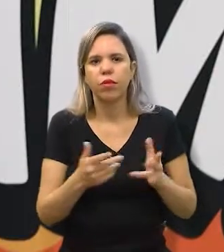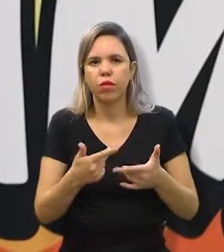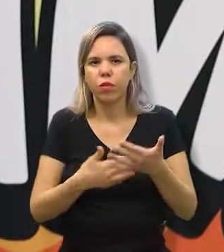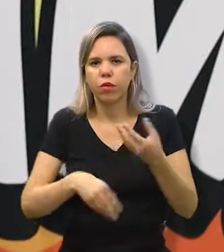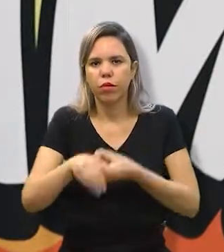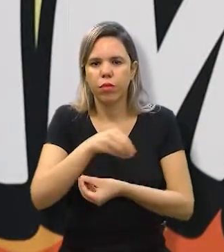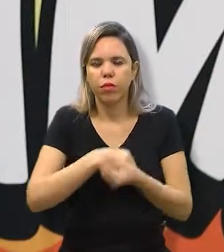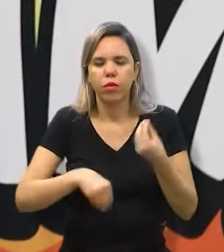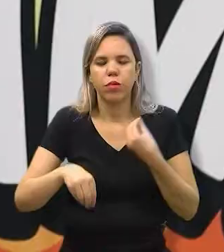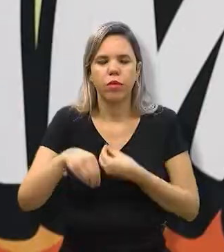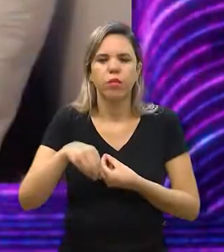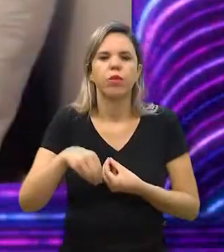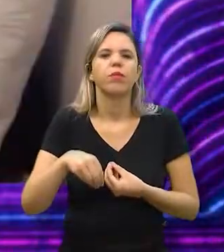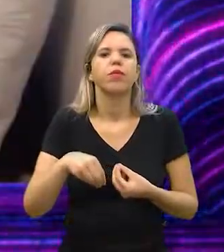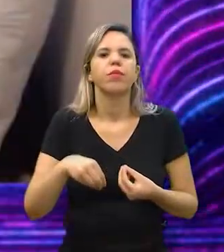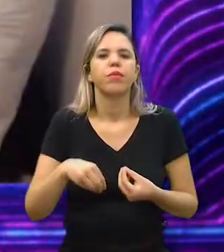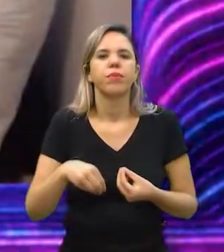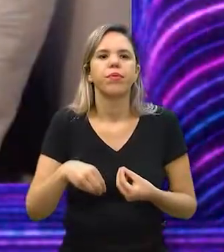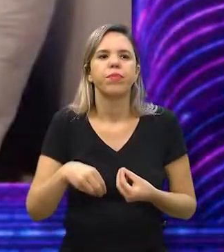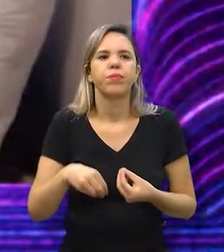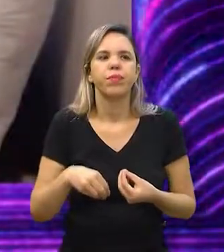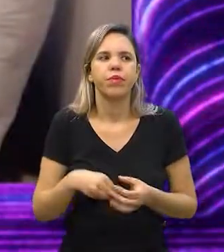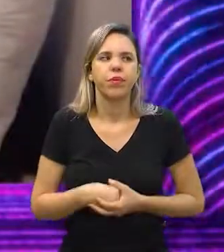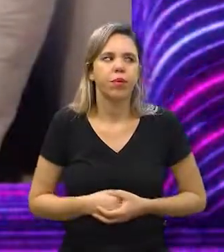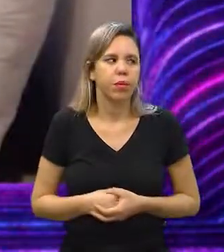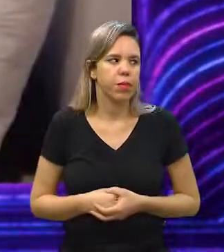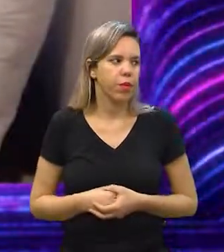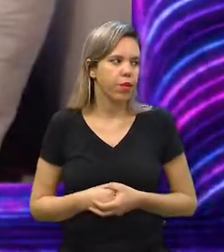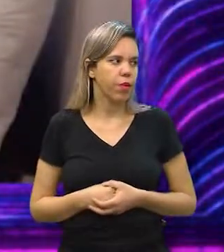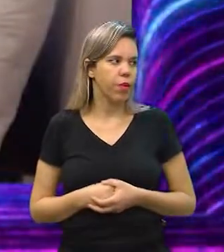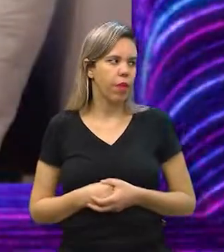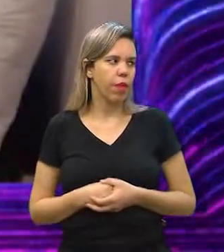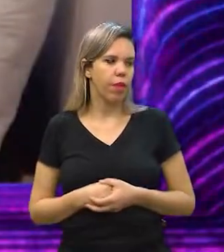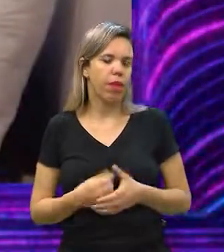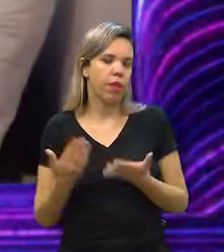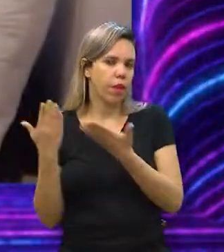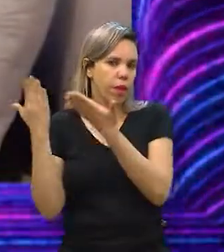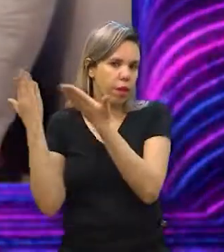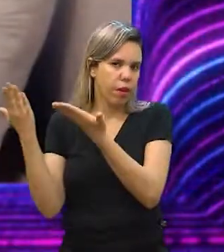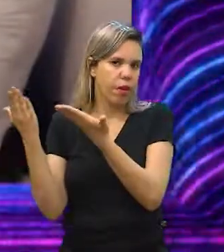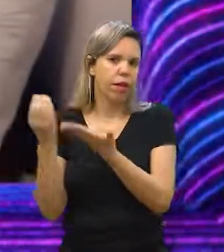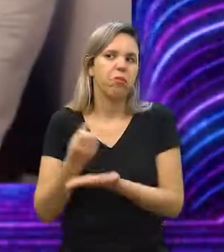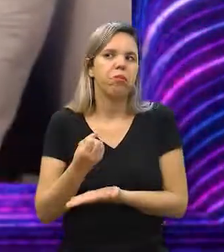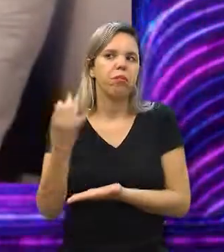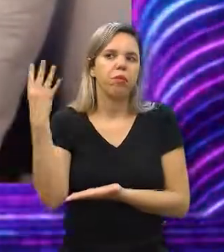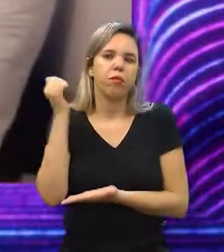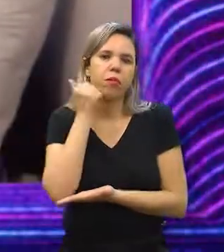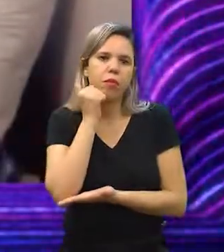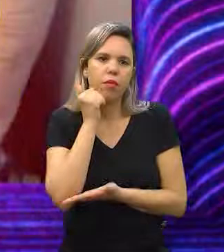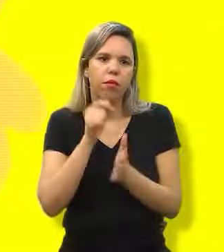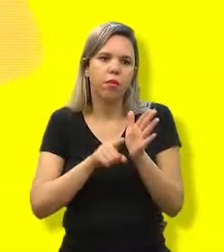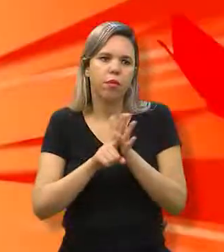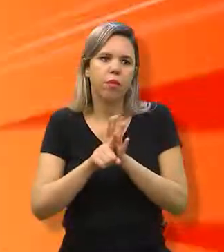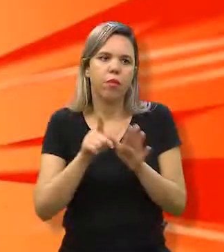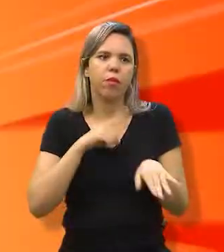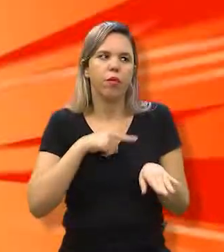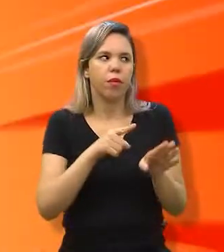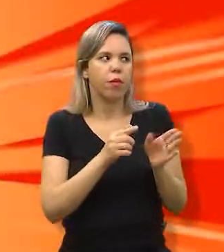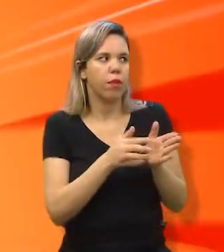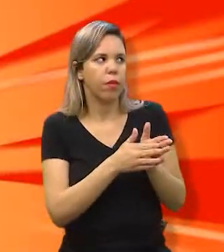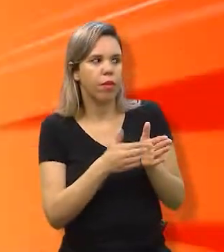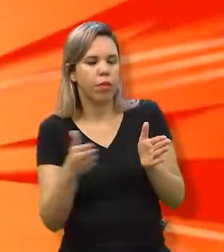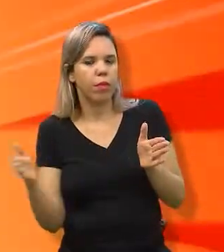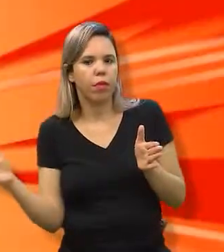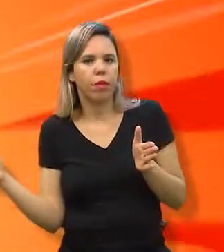esse multiverso? Então, Virkadás, na verdade, ele tem muitas teorias quânticas, rasgos do